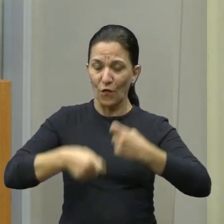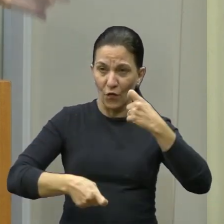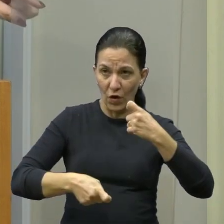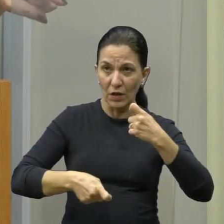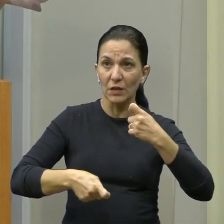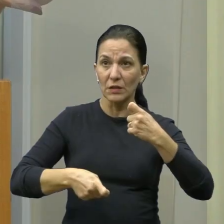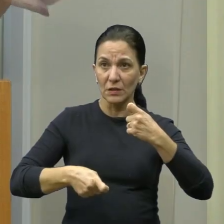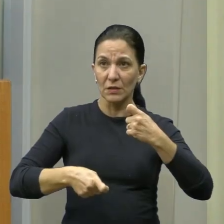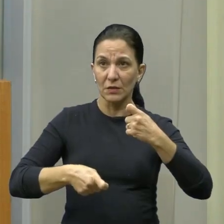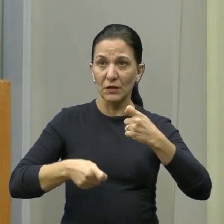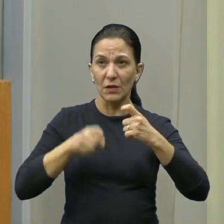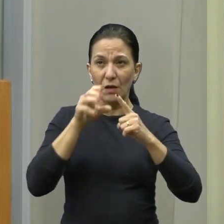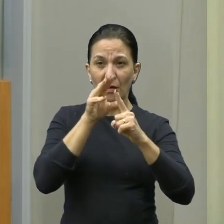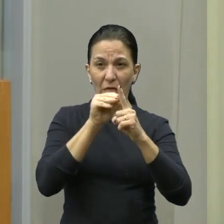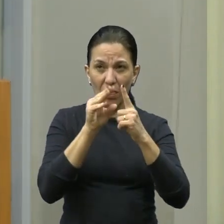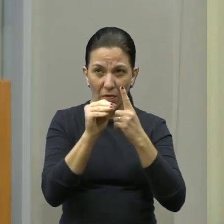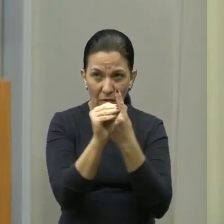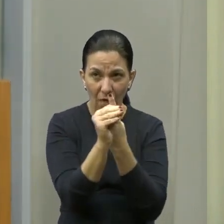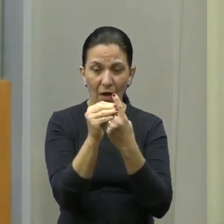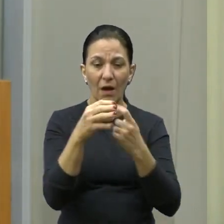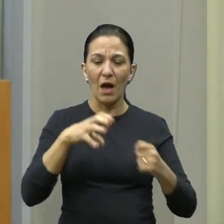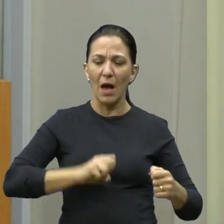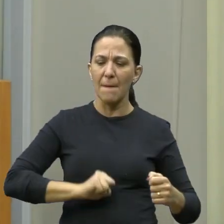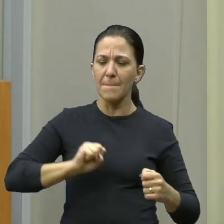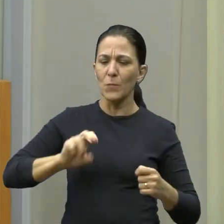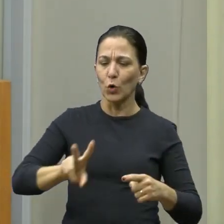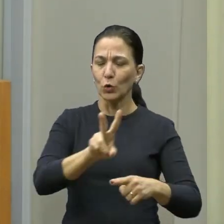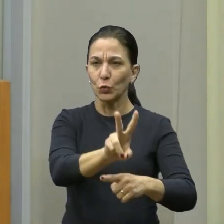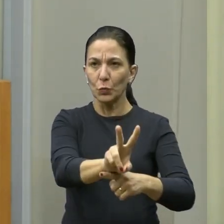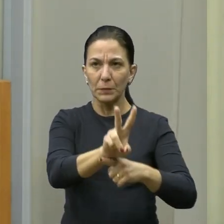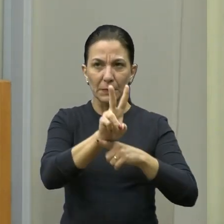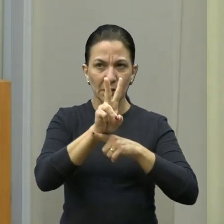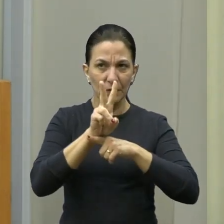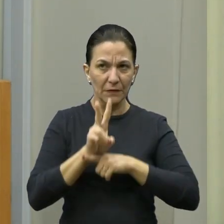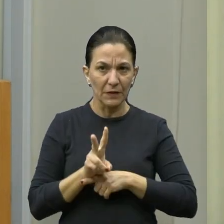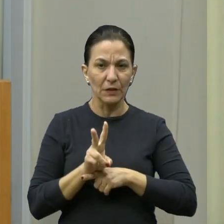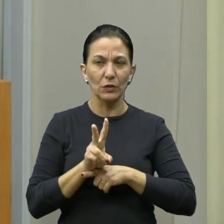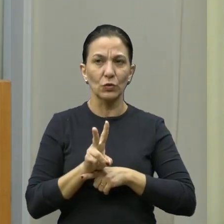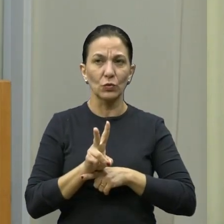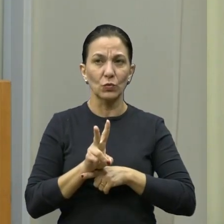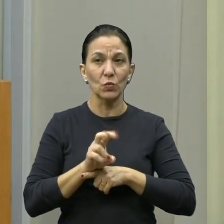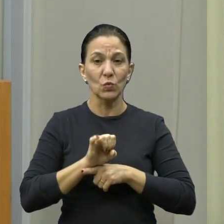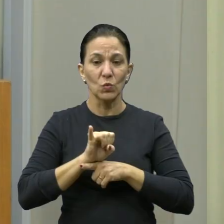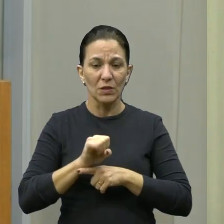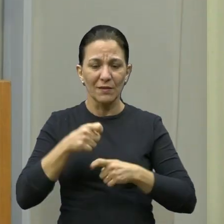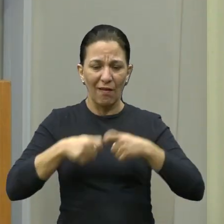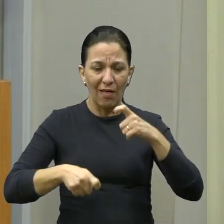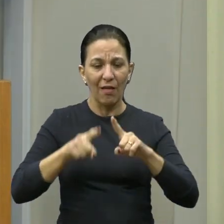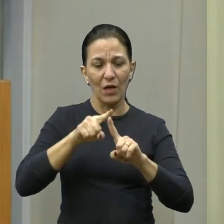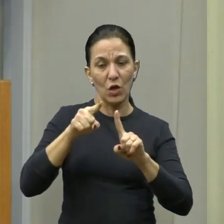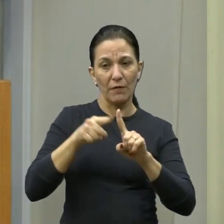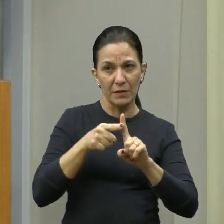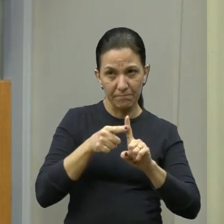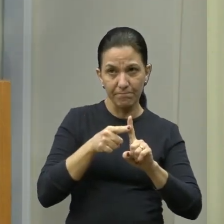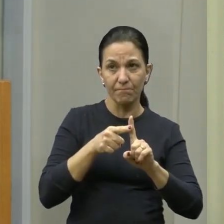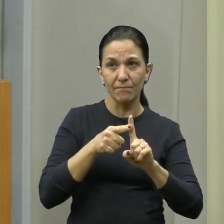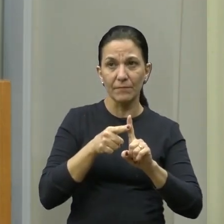e estuprada faça um aborto já previsto no Código Penal. Desde